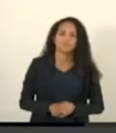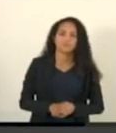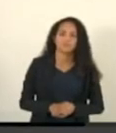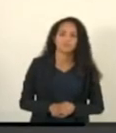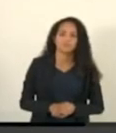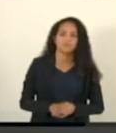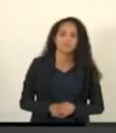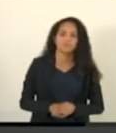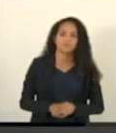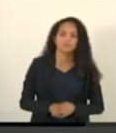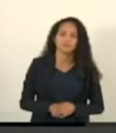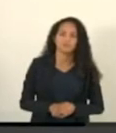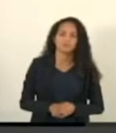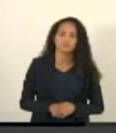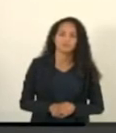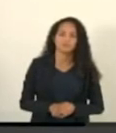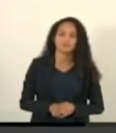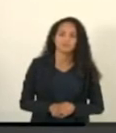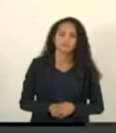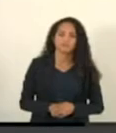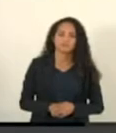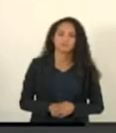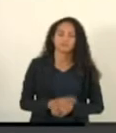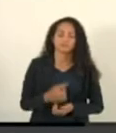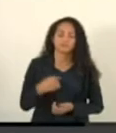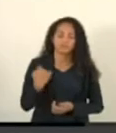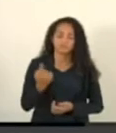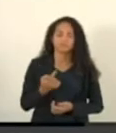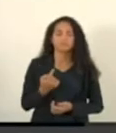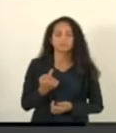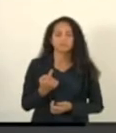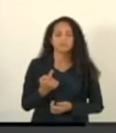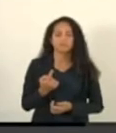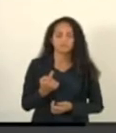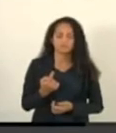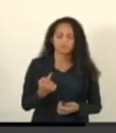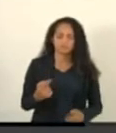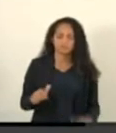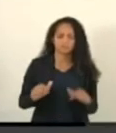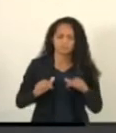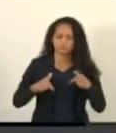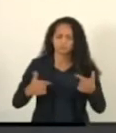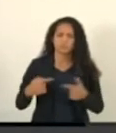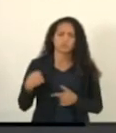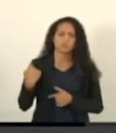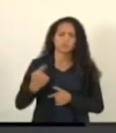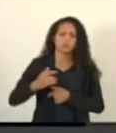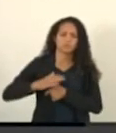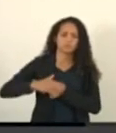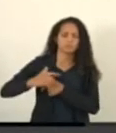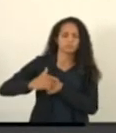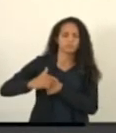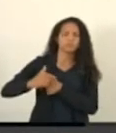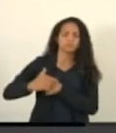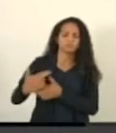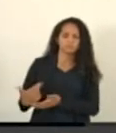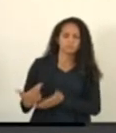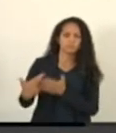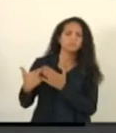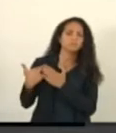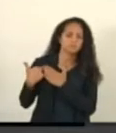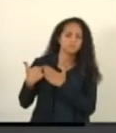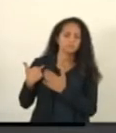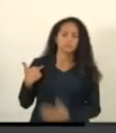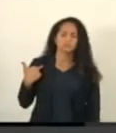e moradores da região. E nós estamos fazendo a nossa parte. E não tenho dúvida nenhuma que